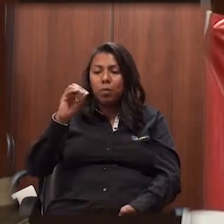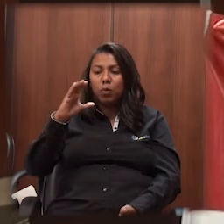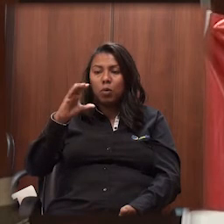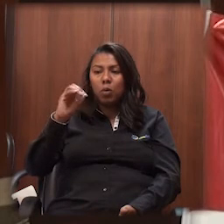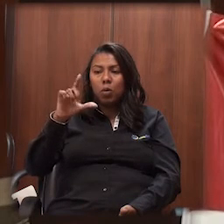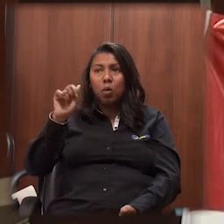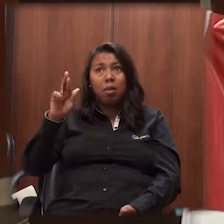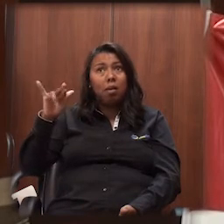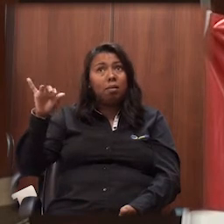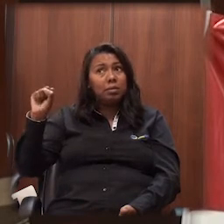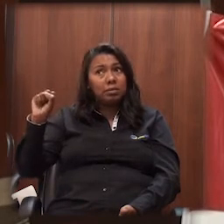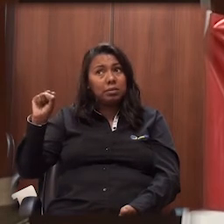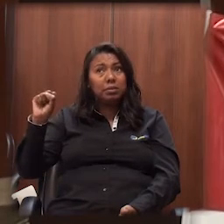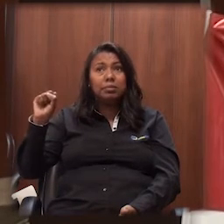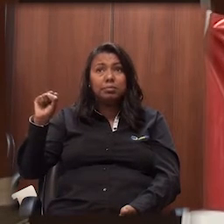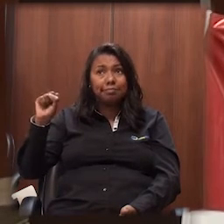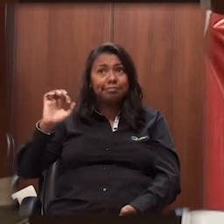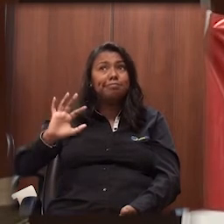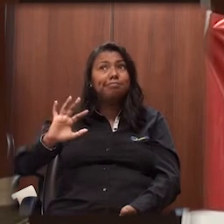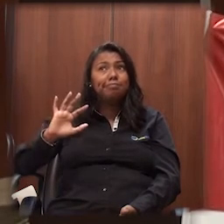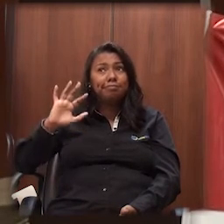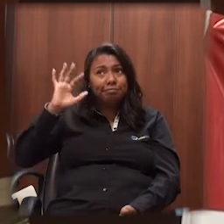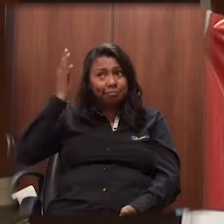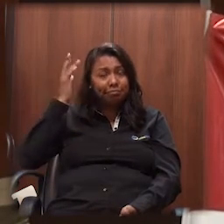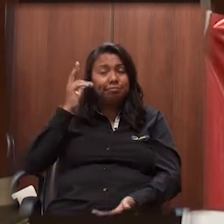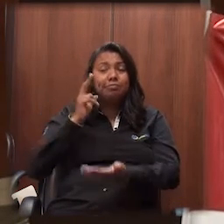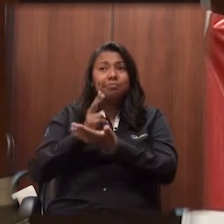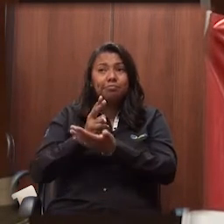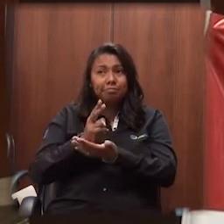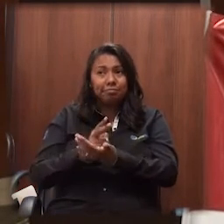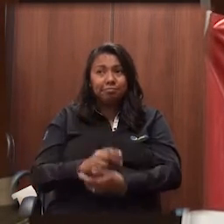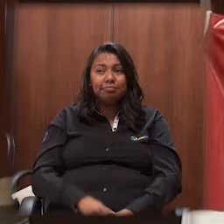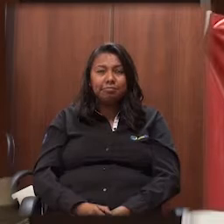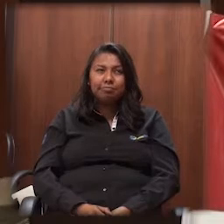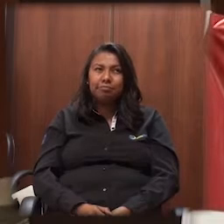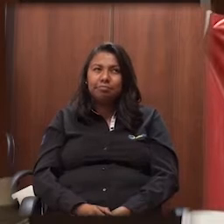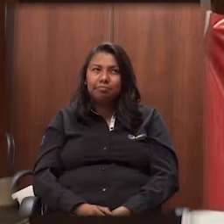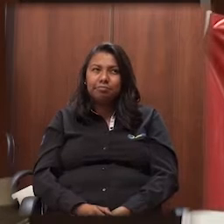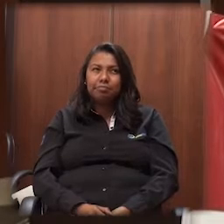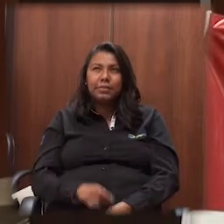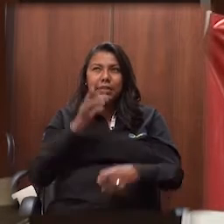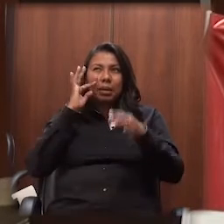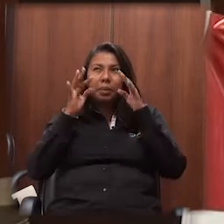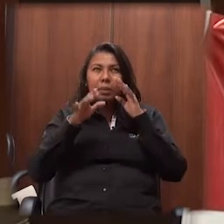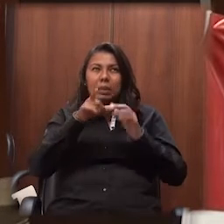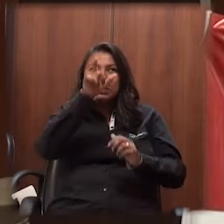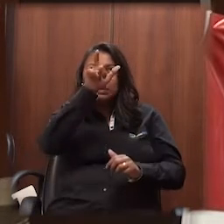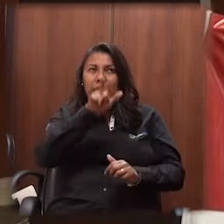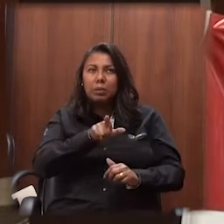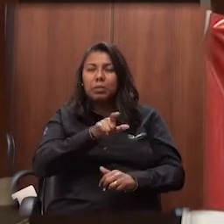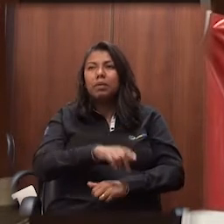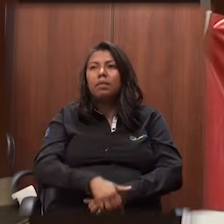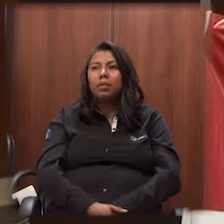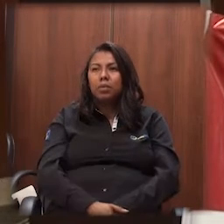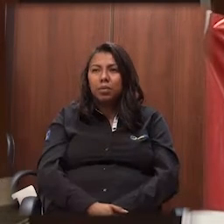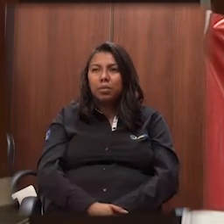O que é bastante comum quando nós consideramos o perfil das respostas de ofícios trocados